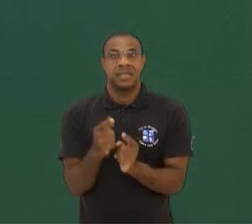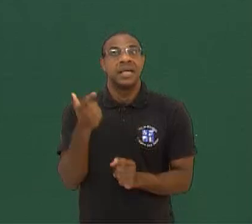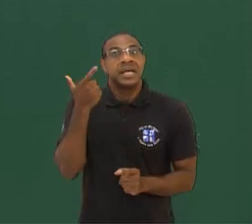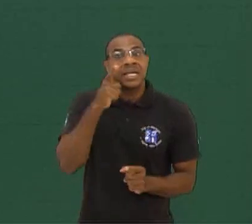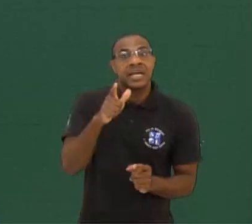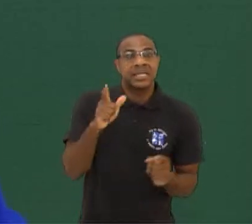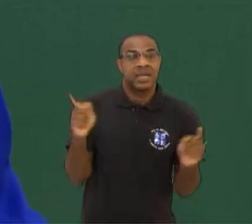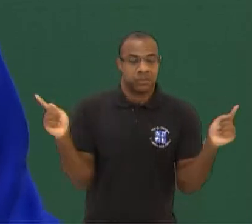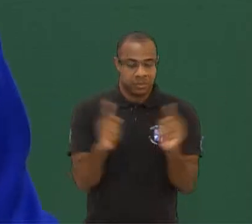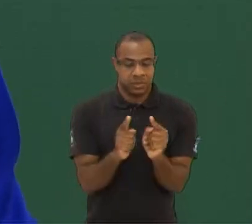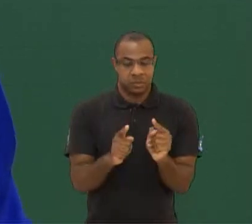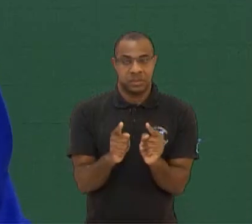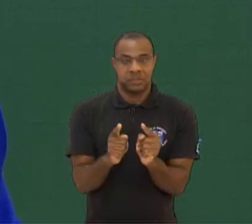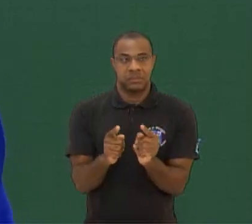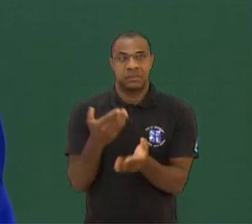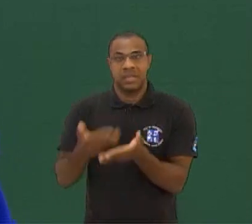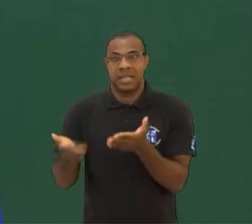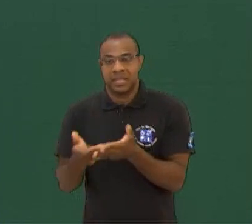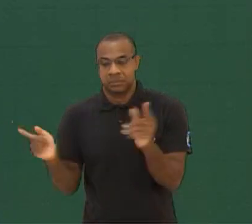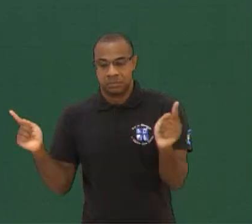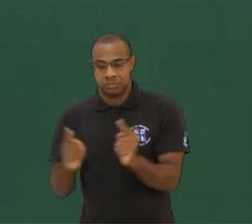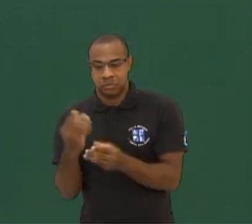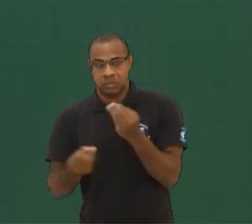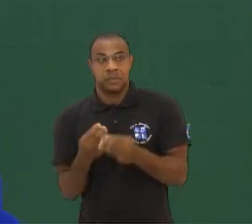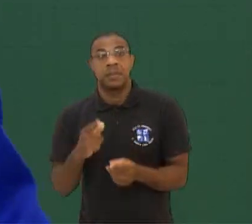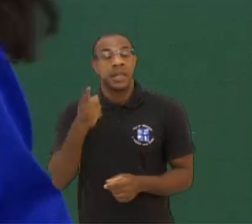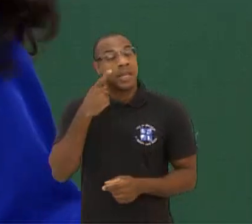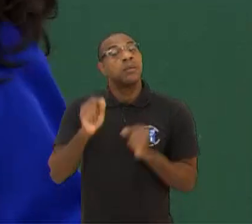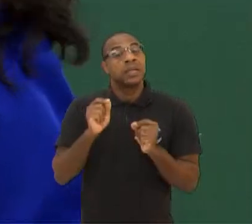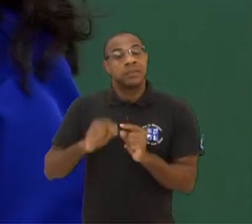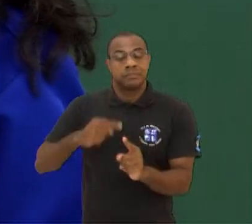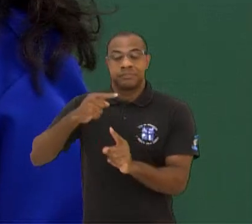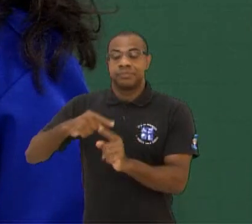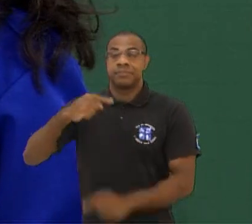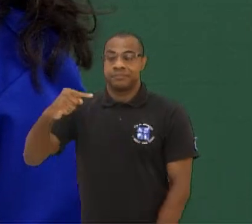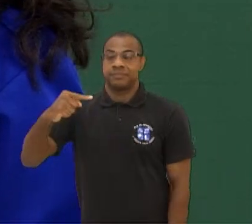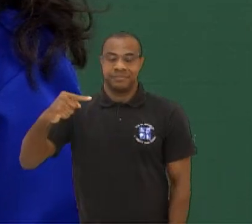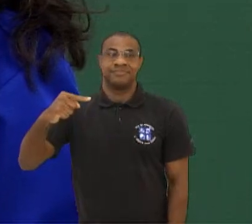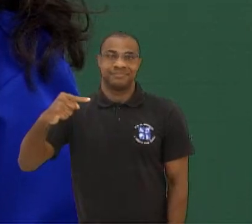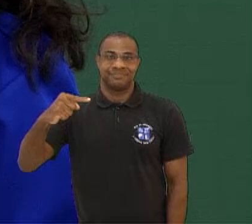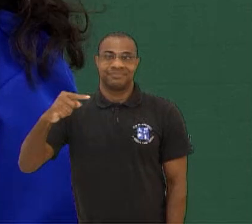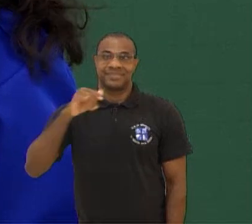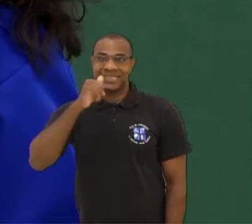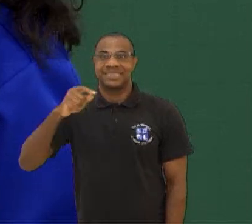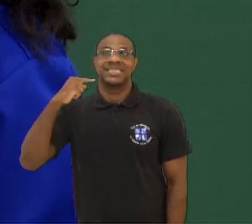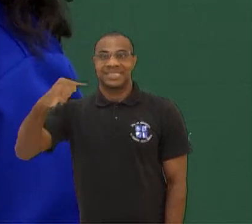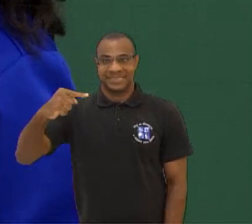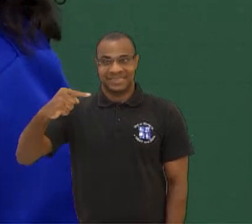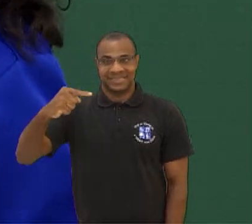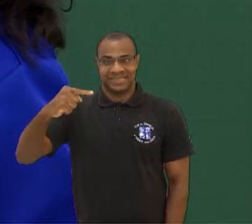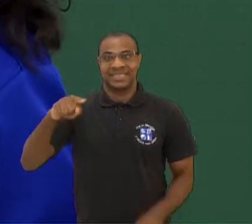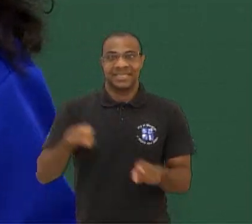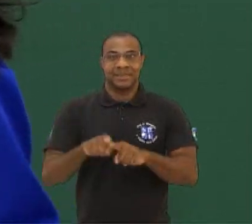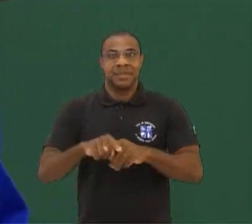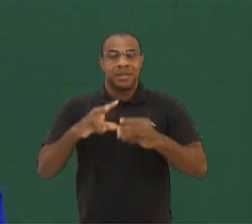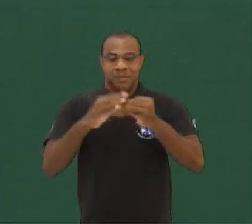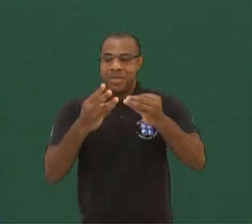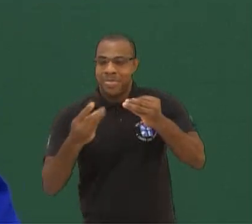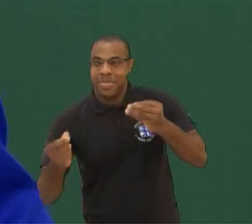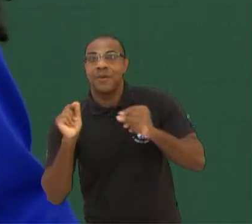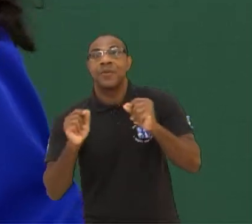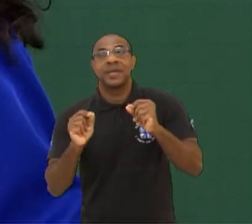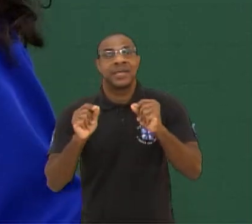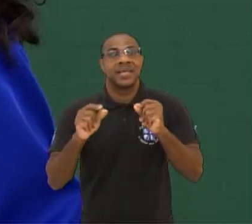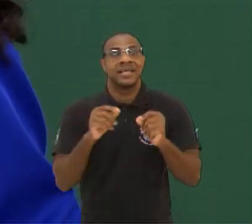e reduz, mas tem que lembrar que ele está ganhando carga negativa, ok? E aí, perde elétron, constitui na oxidação. E aqui a gente tem